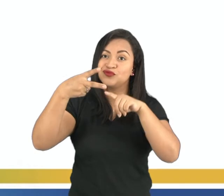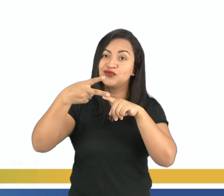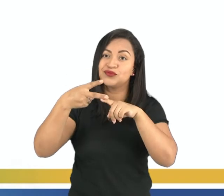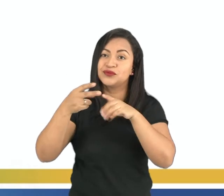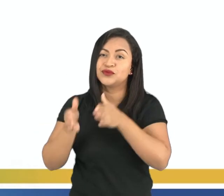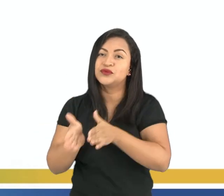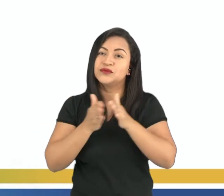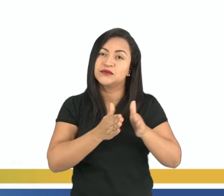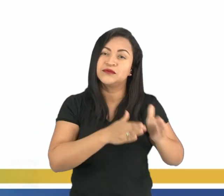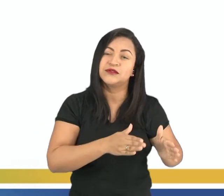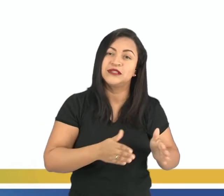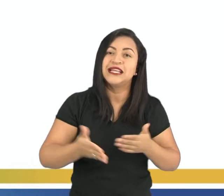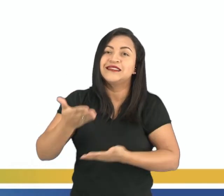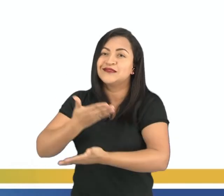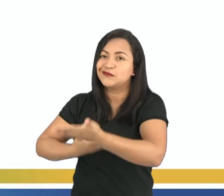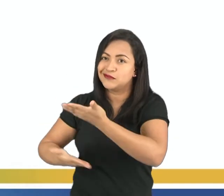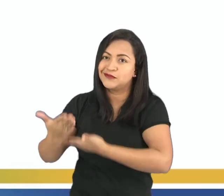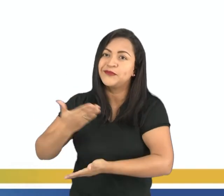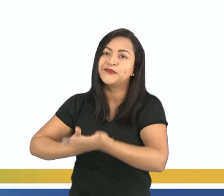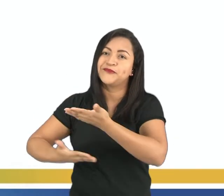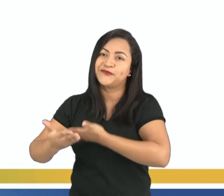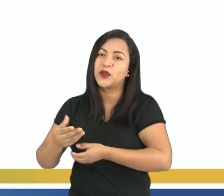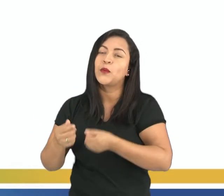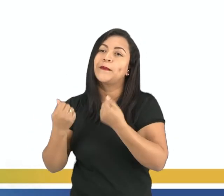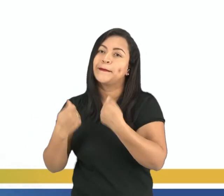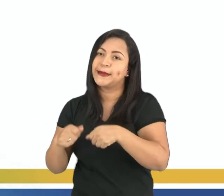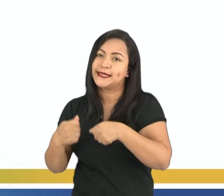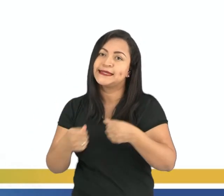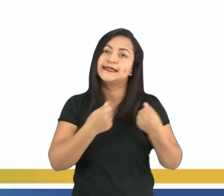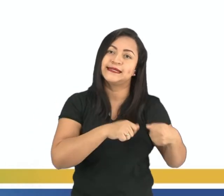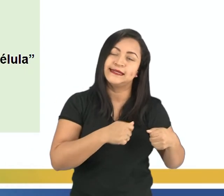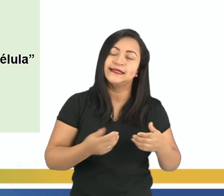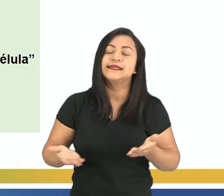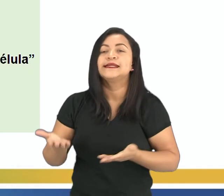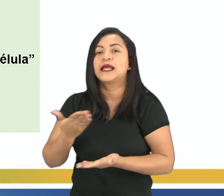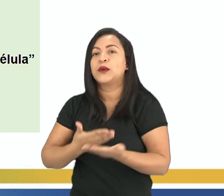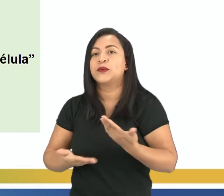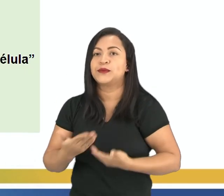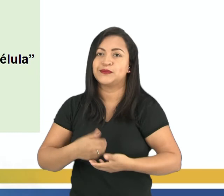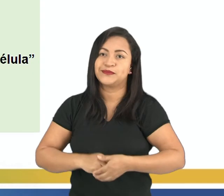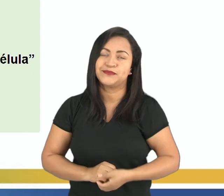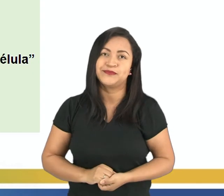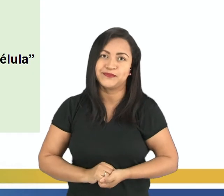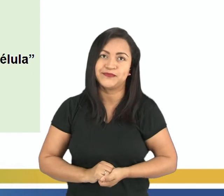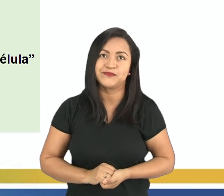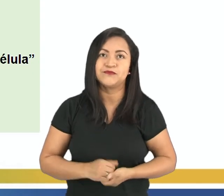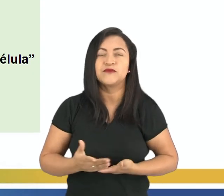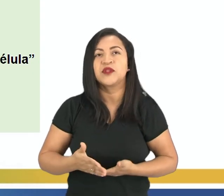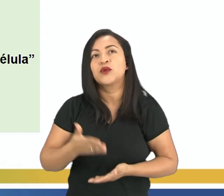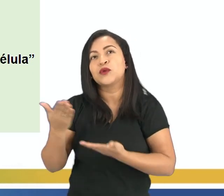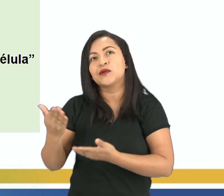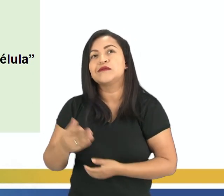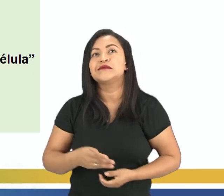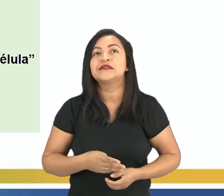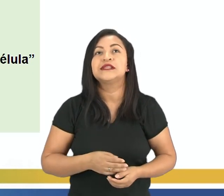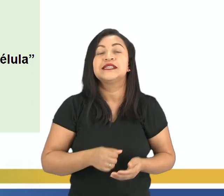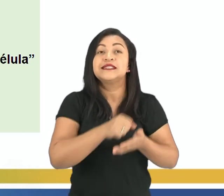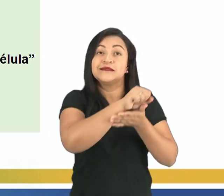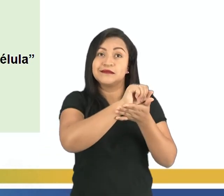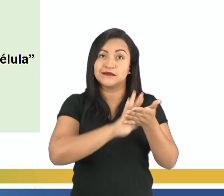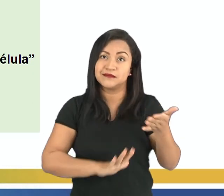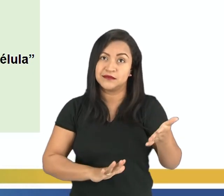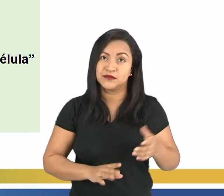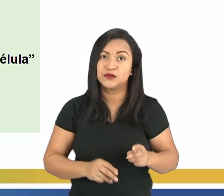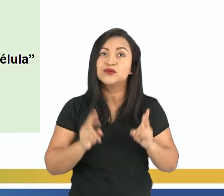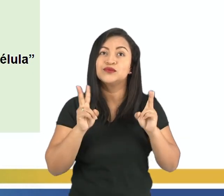reações, elas estão interligadas, uma dependendo da outra, tá? E eu trouxe para vocês 4 atividades